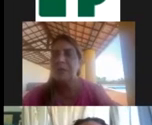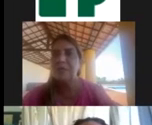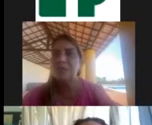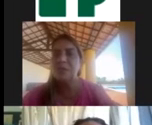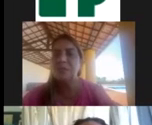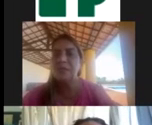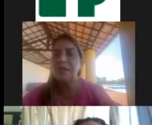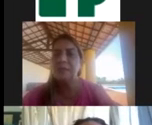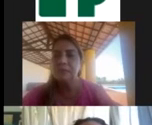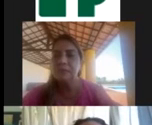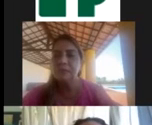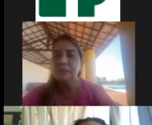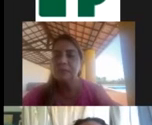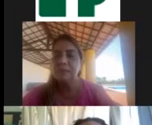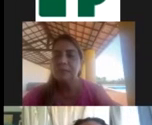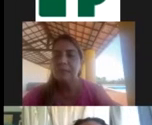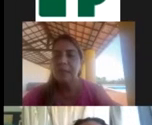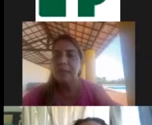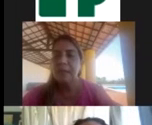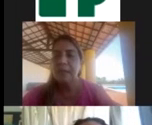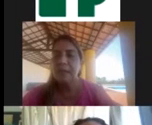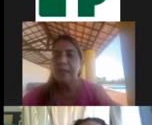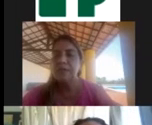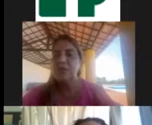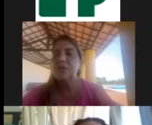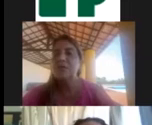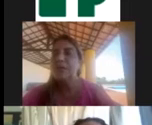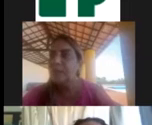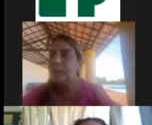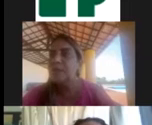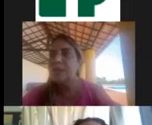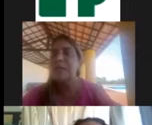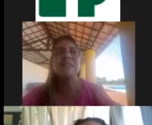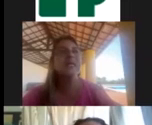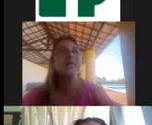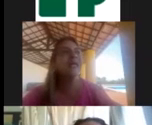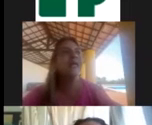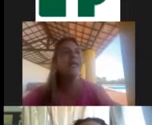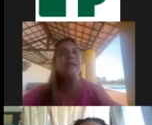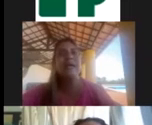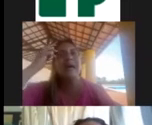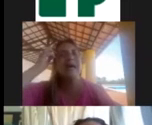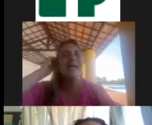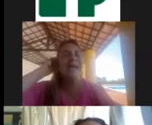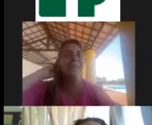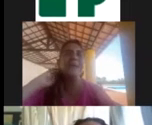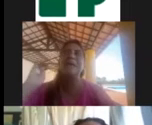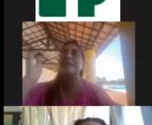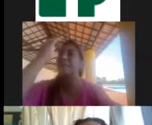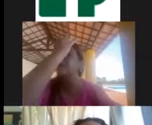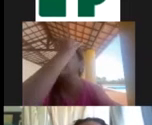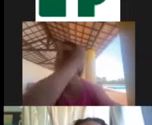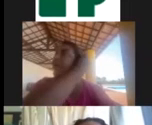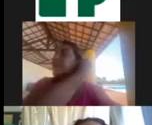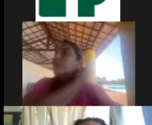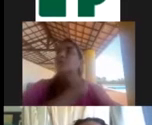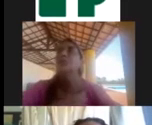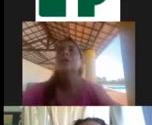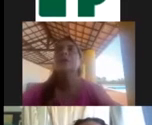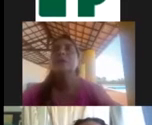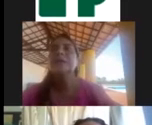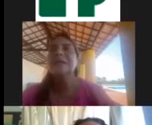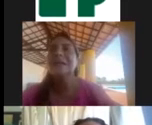Não só no Brasil, mas no mundo inteiro. E a gente viu isso crescer e a quebra desse